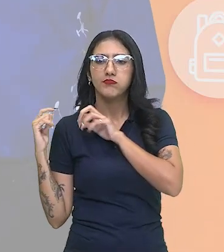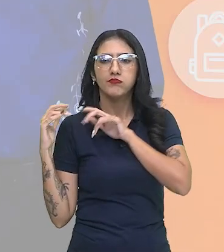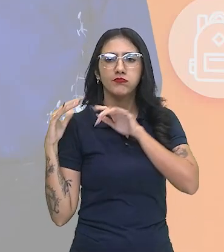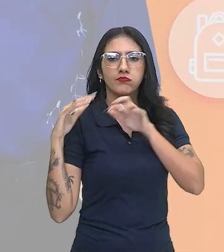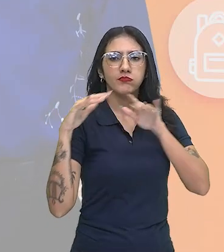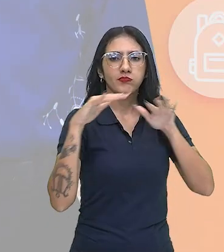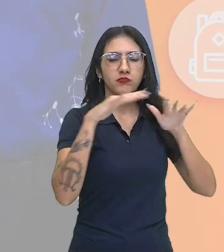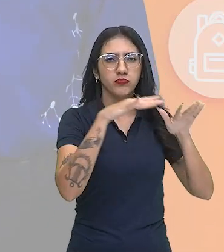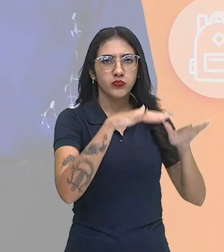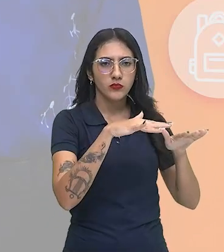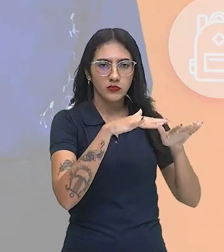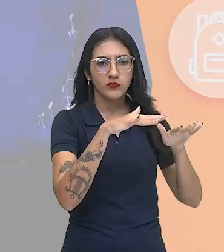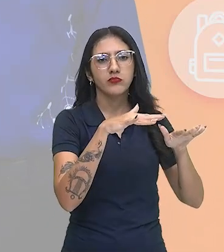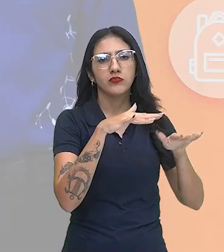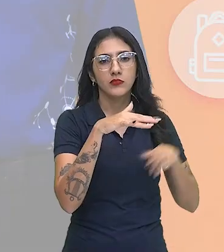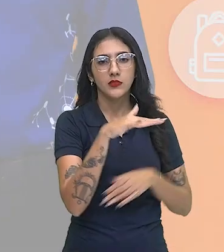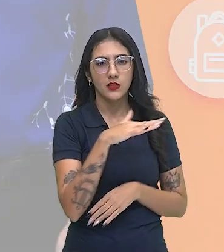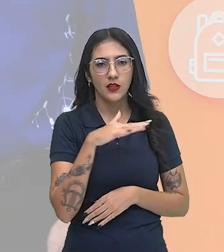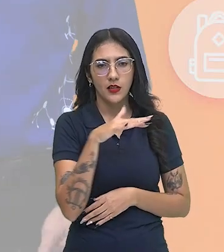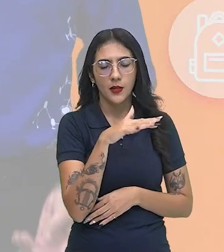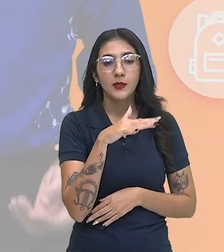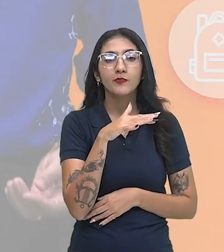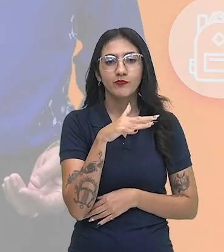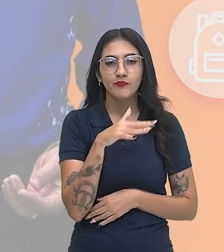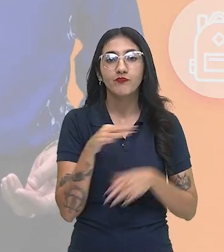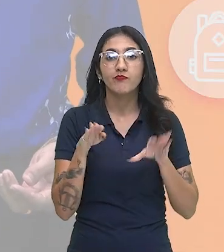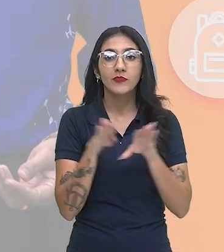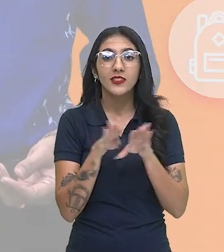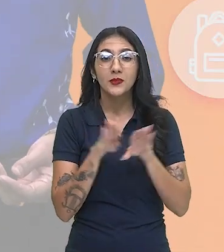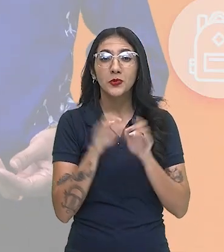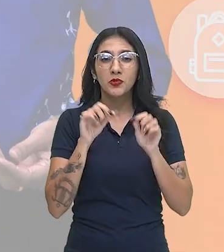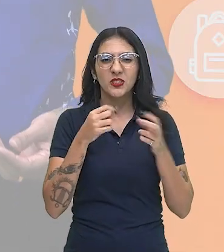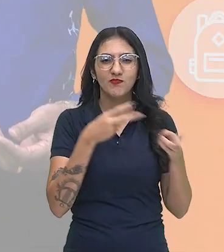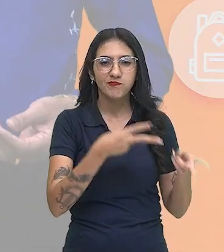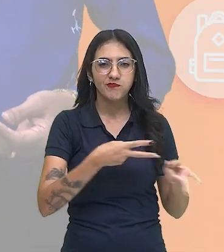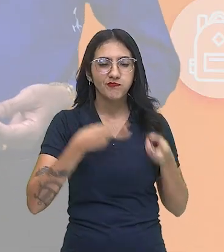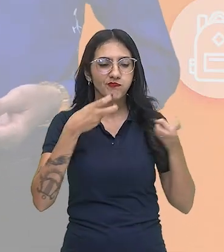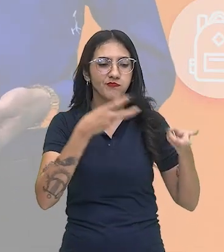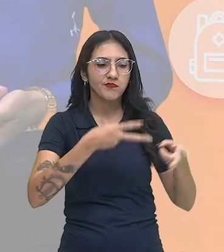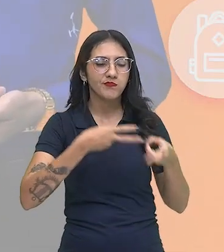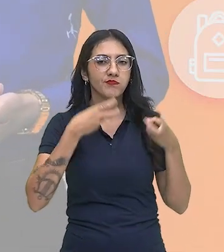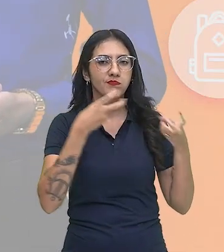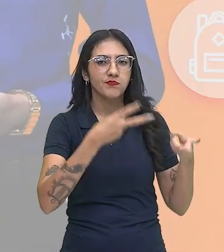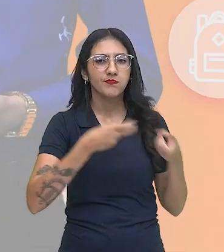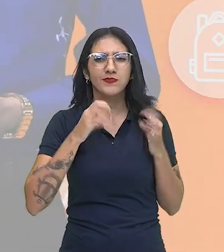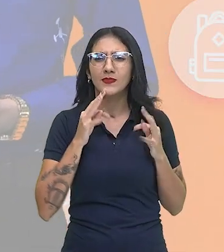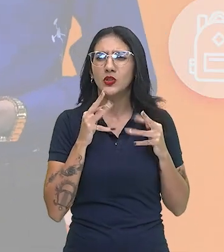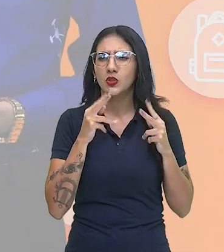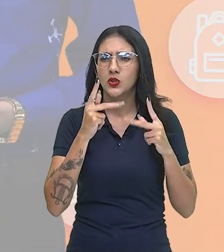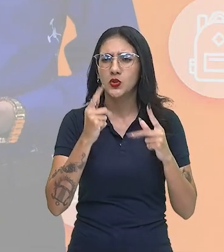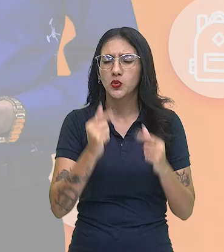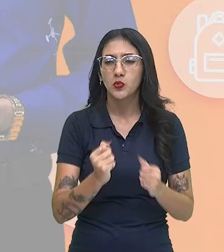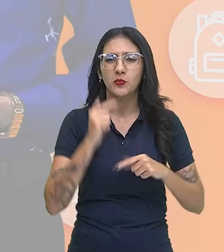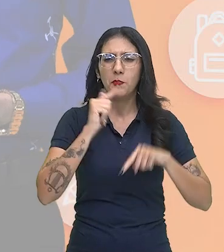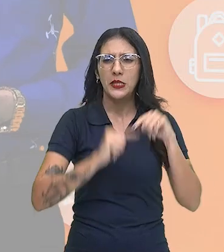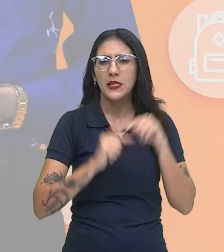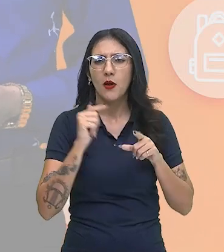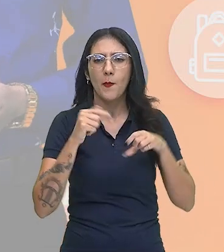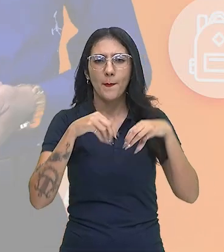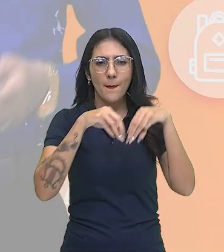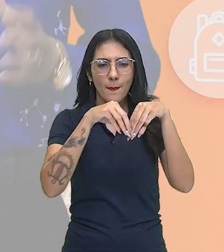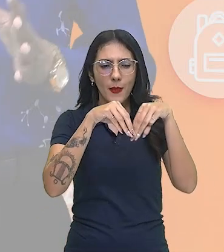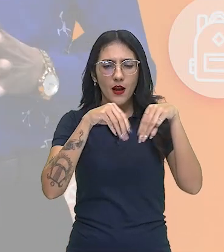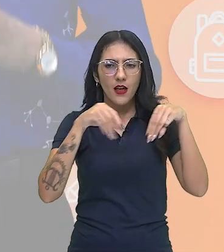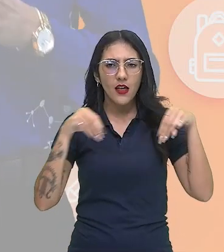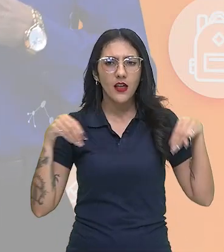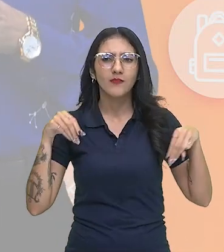e sistemática. E, por fim, olha só, extrair suas riquezas minerais,